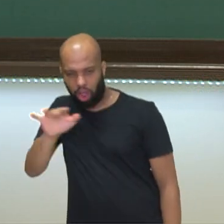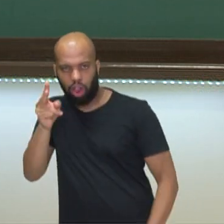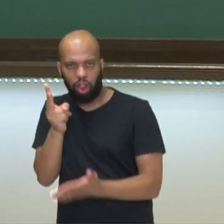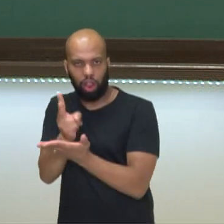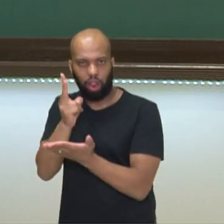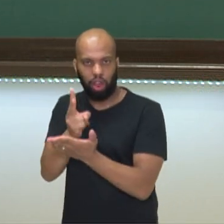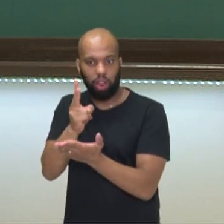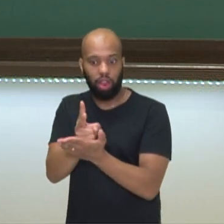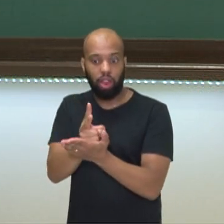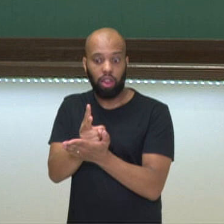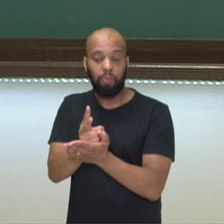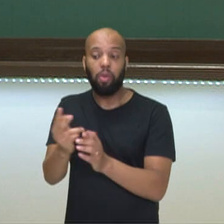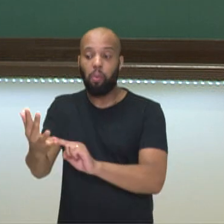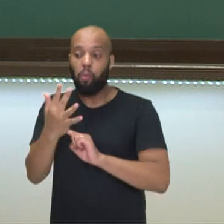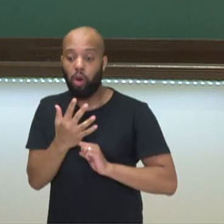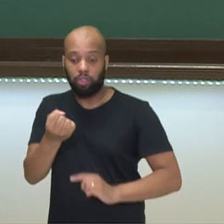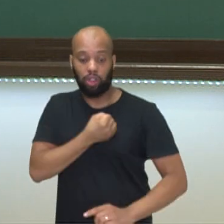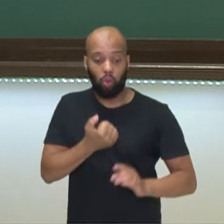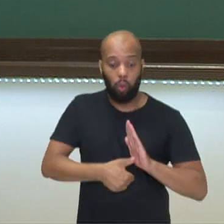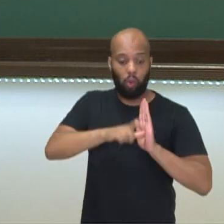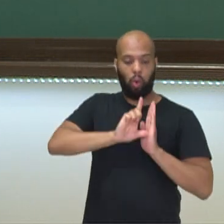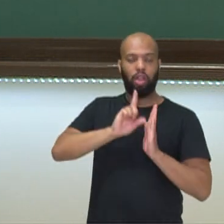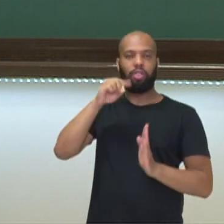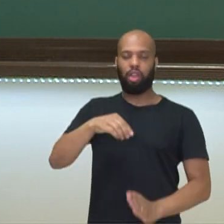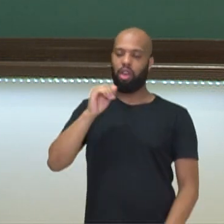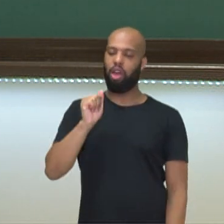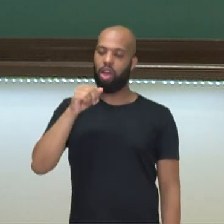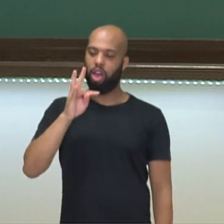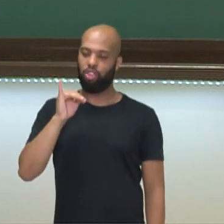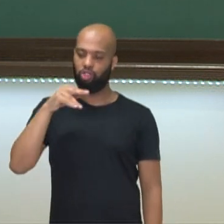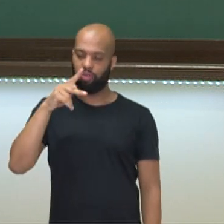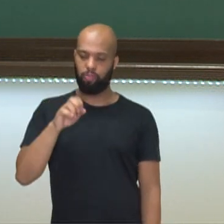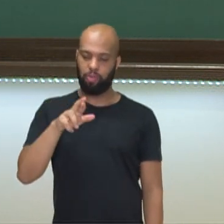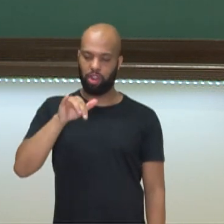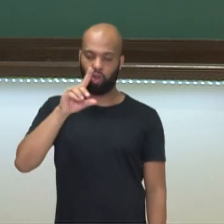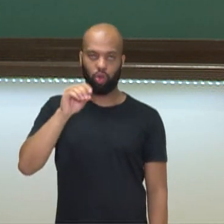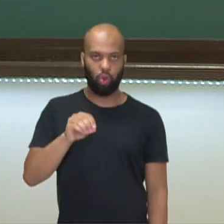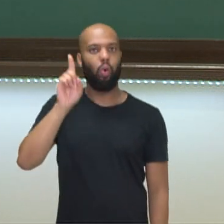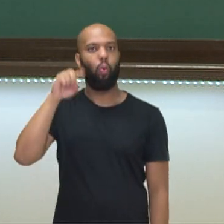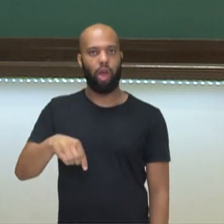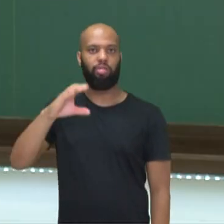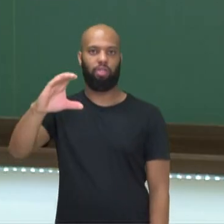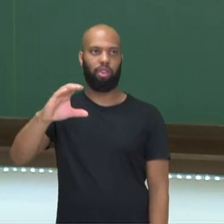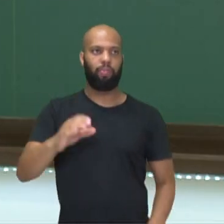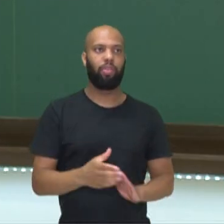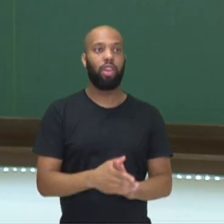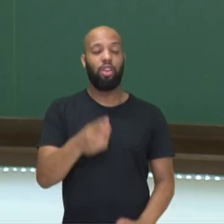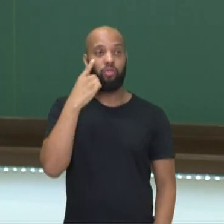o antiperíodo. Só se tiver antiperíodo que você vai trabalhar com dízima composta. Então confere lá comigo.